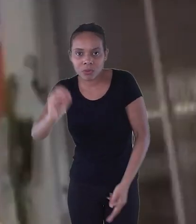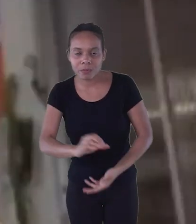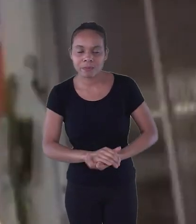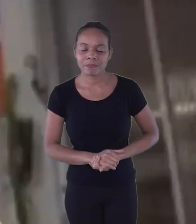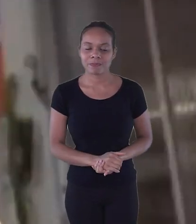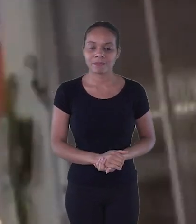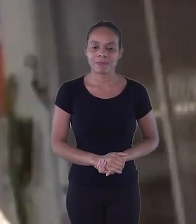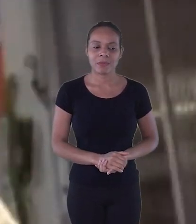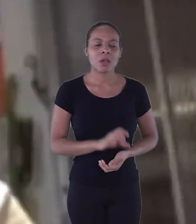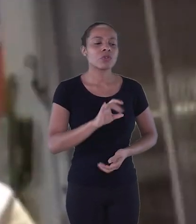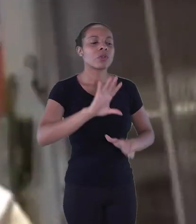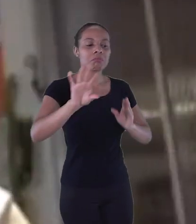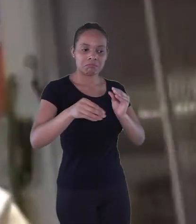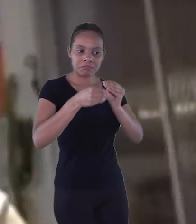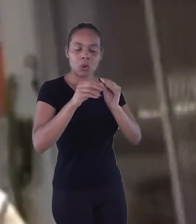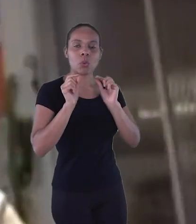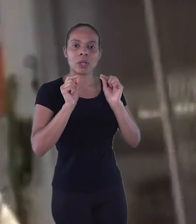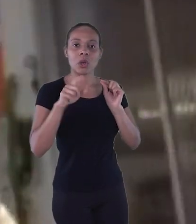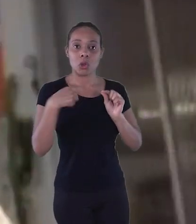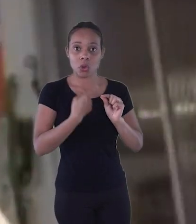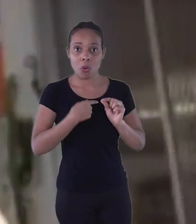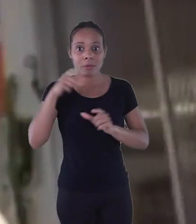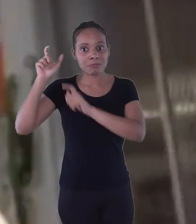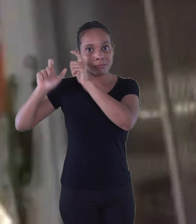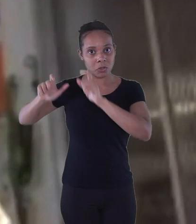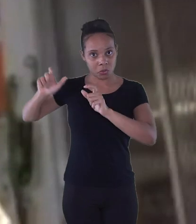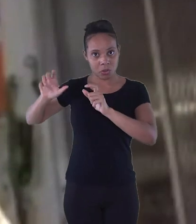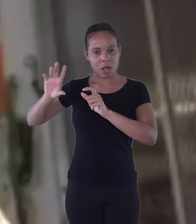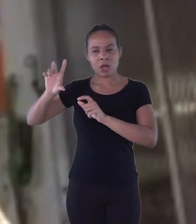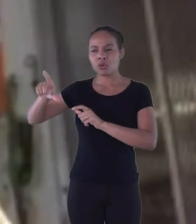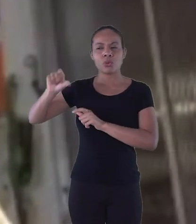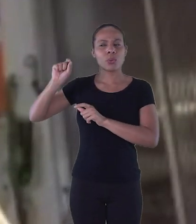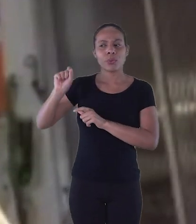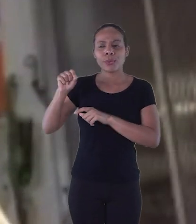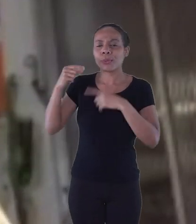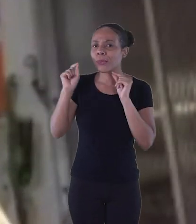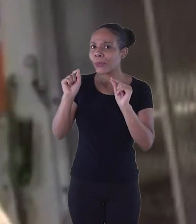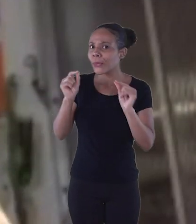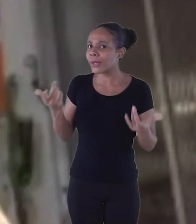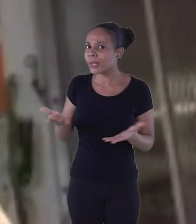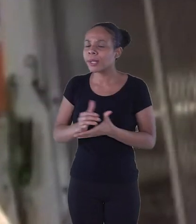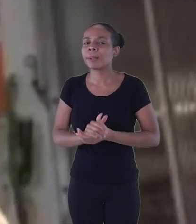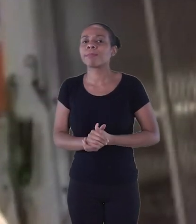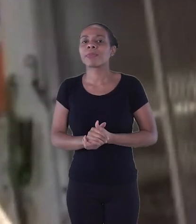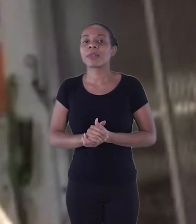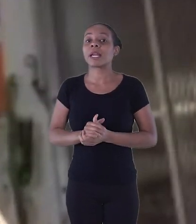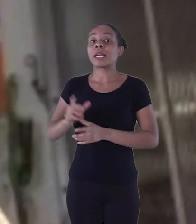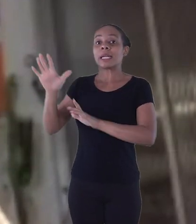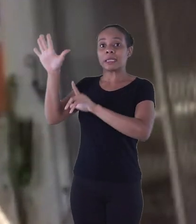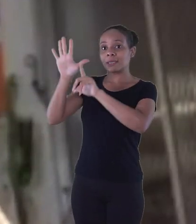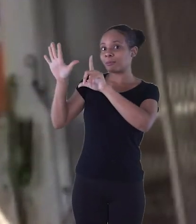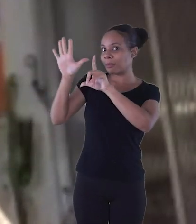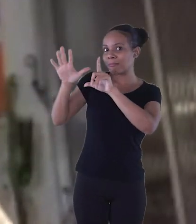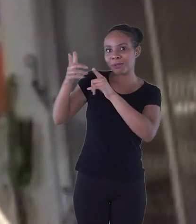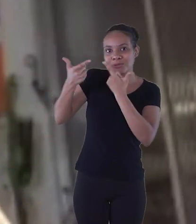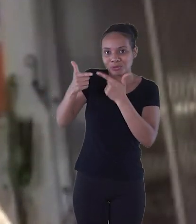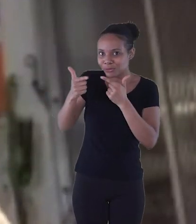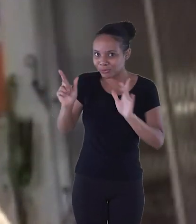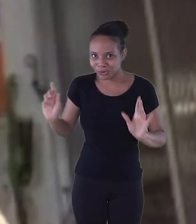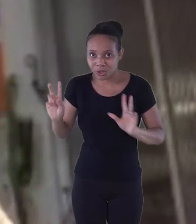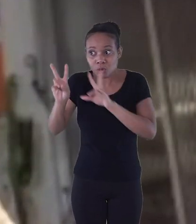escolheu realmente personalidades que não tinham imagens feitas sobre